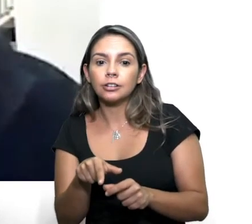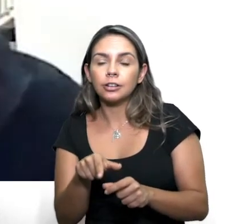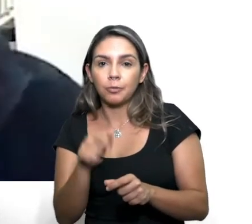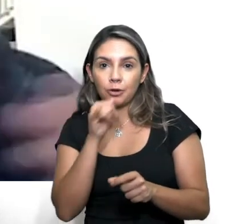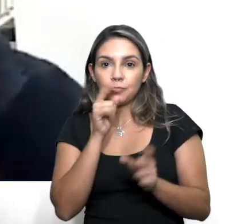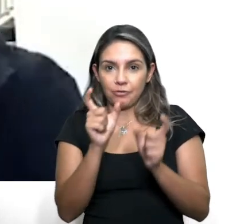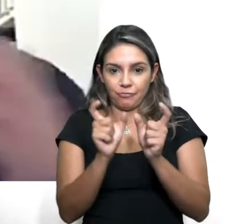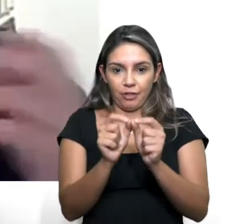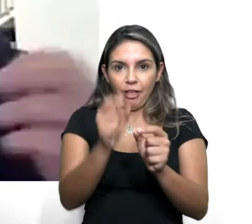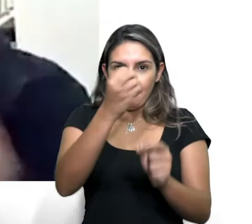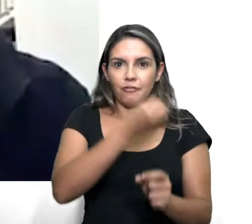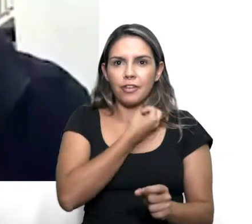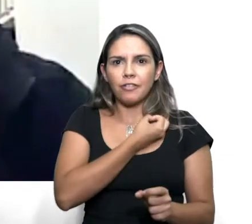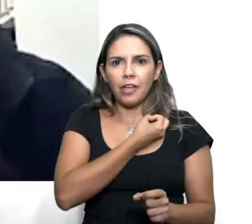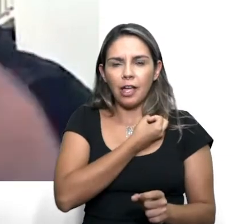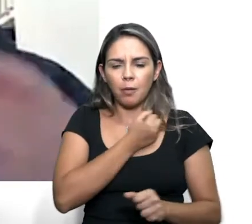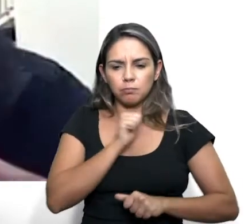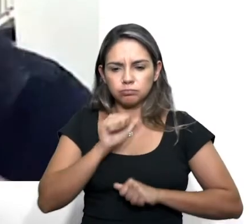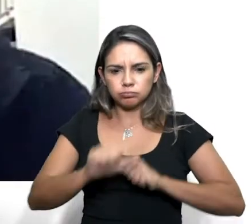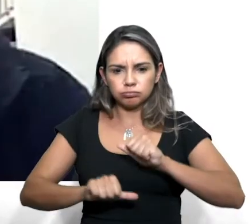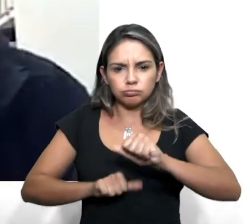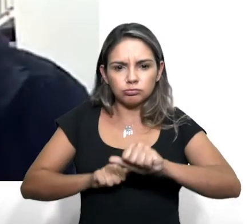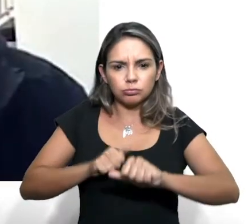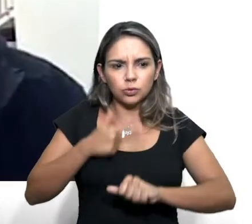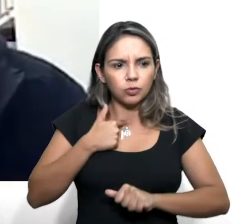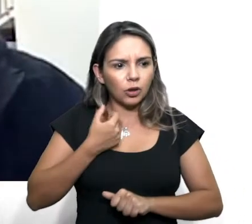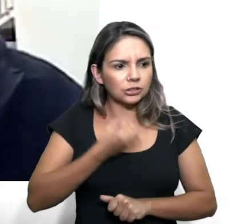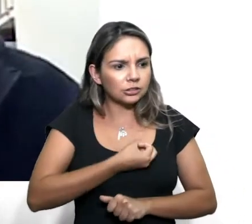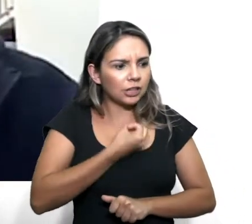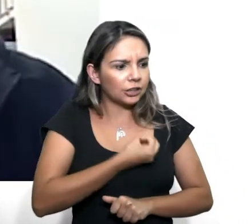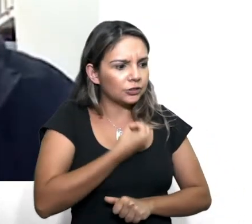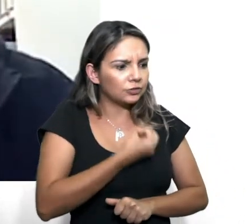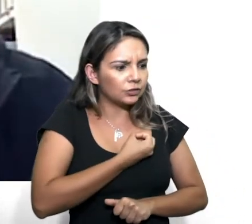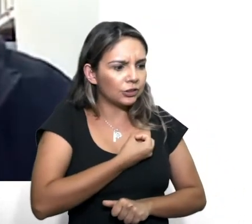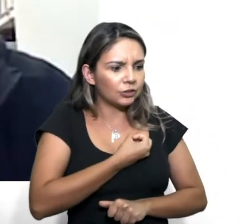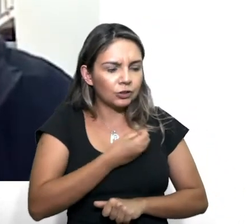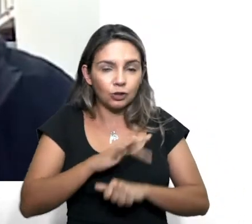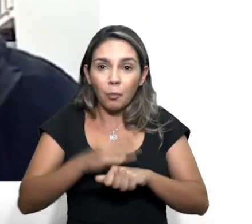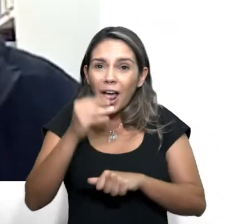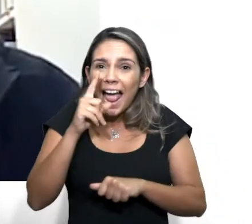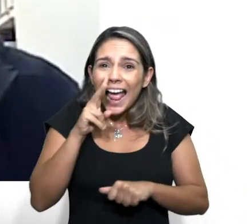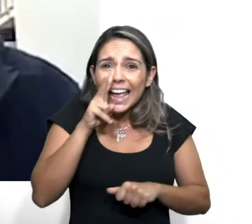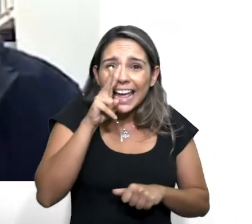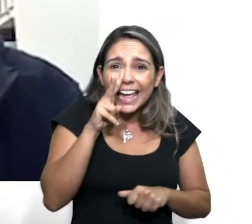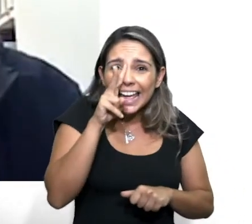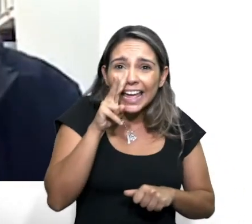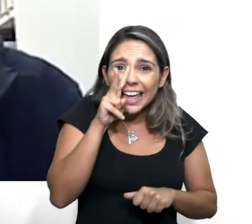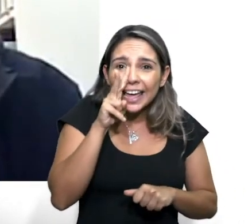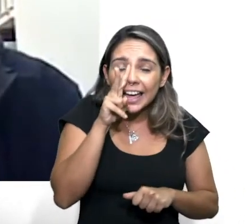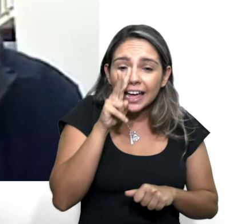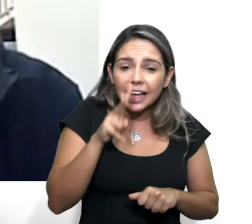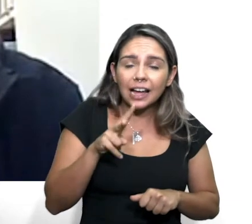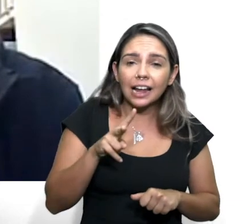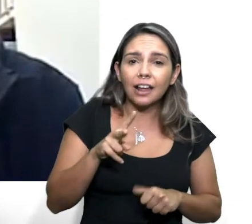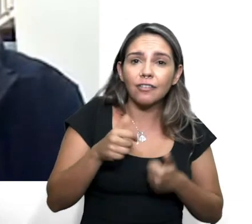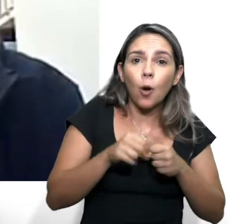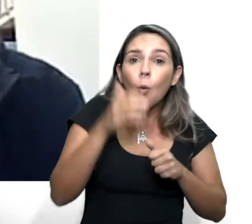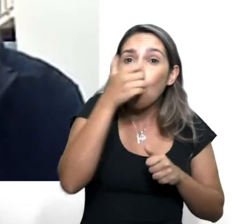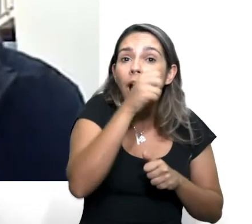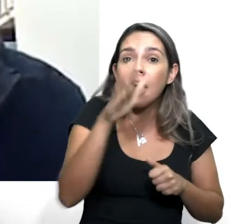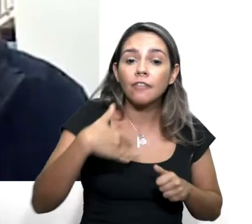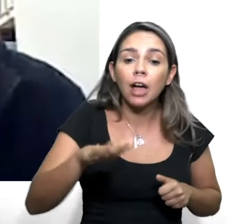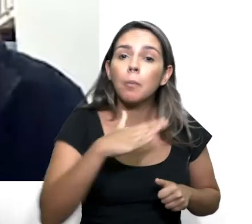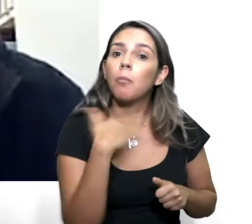com uma alegria de viver incrível. Alguém recuperado de uma doença muito grave, uma pessoa que tenha estado à beira da